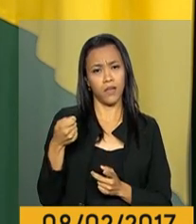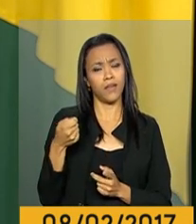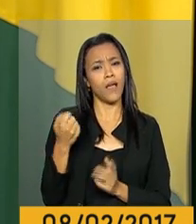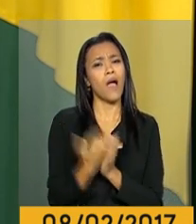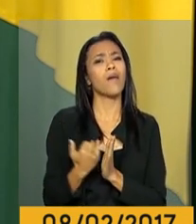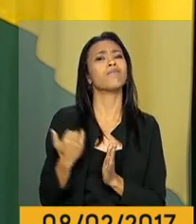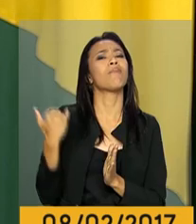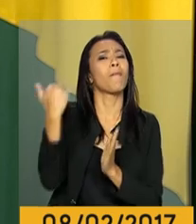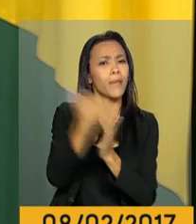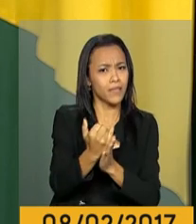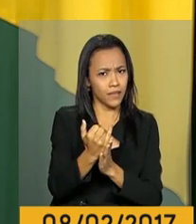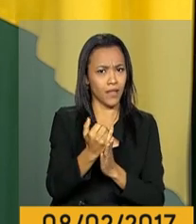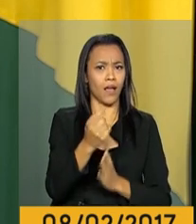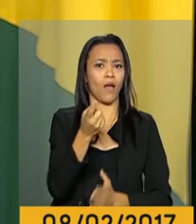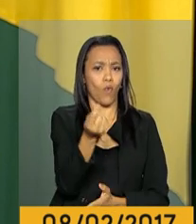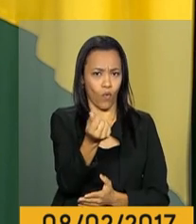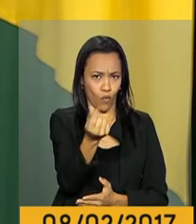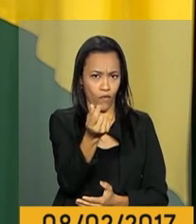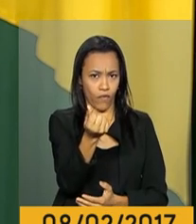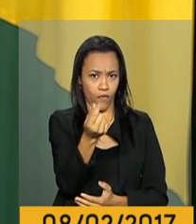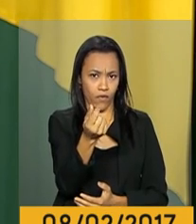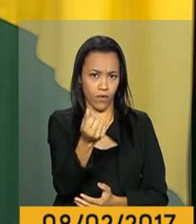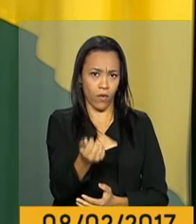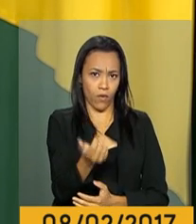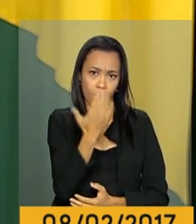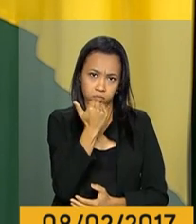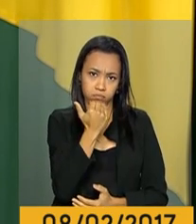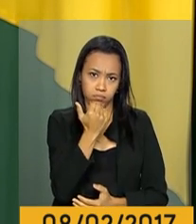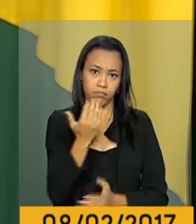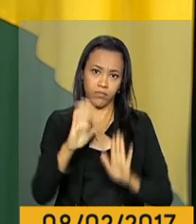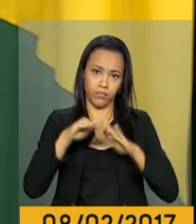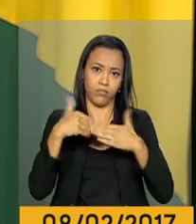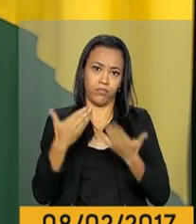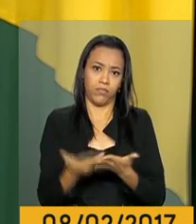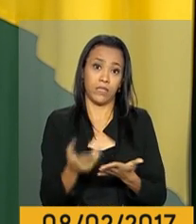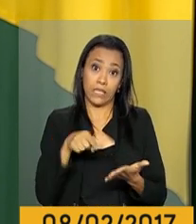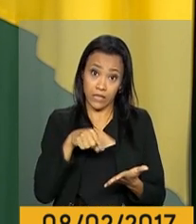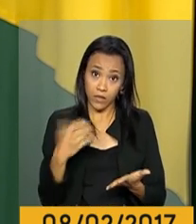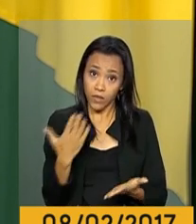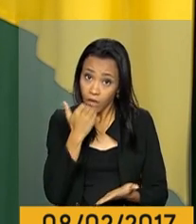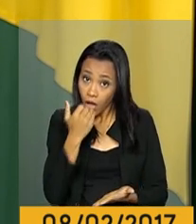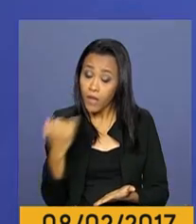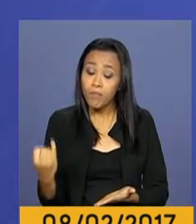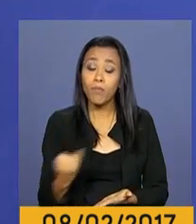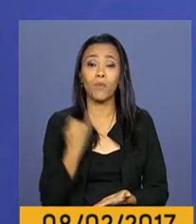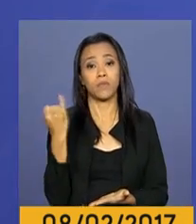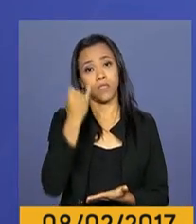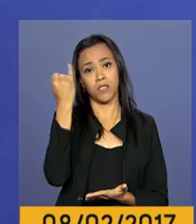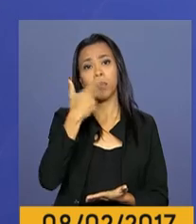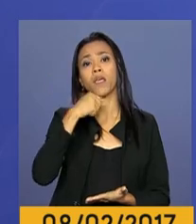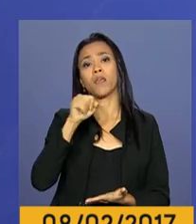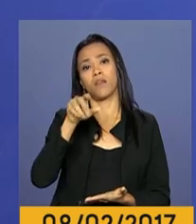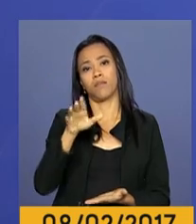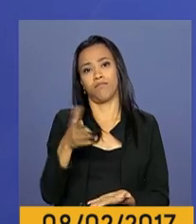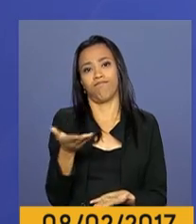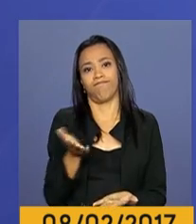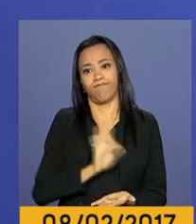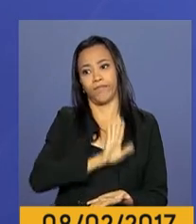o aumento dessa verba é fundamental para aqueles que se